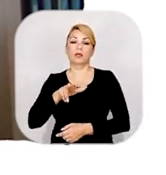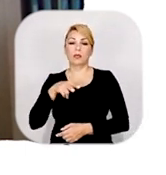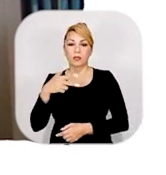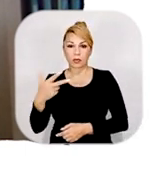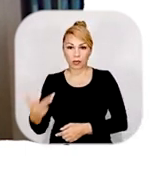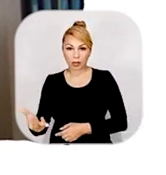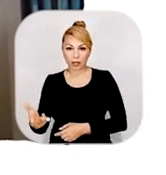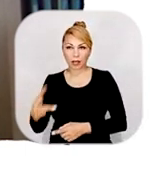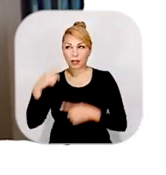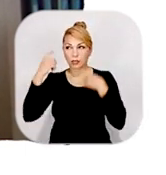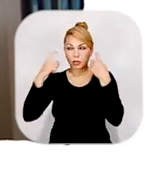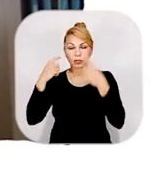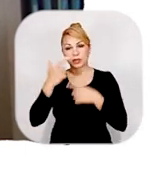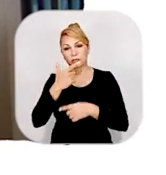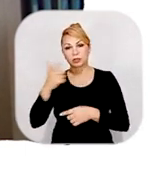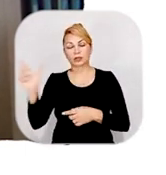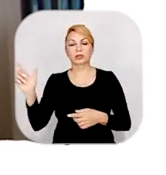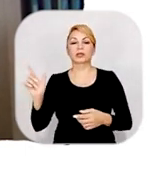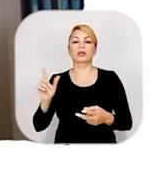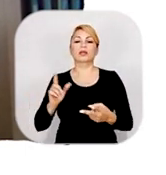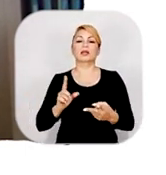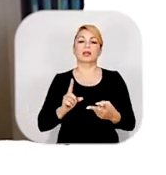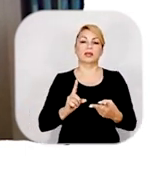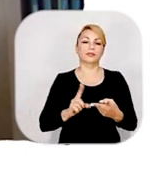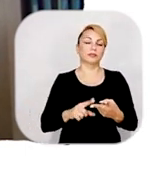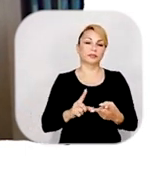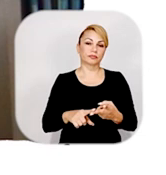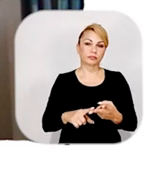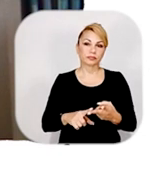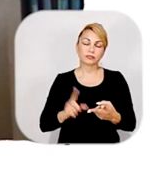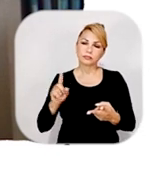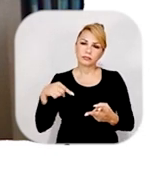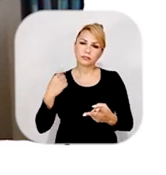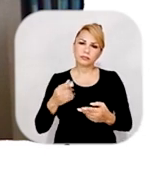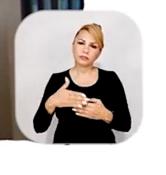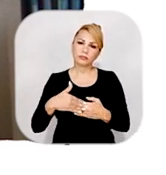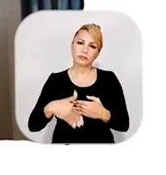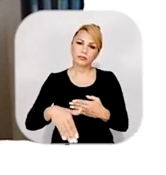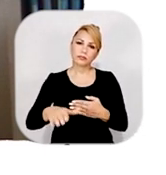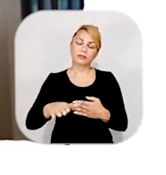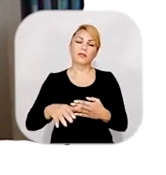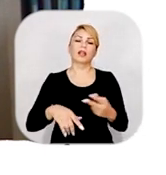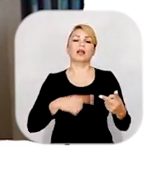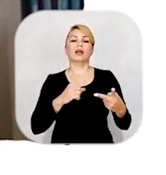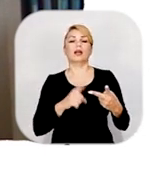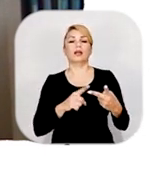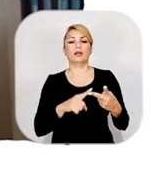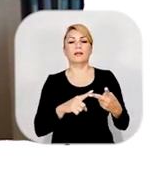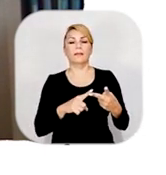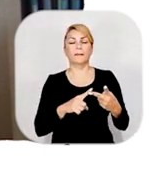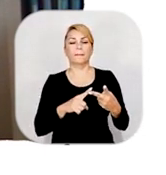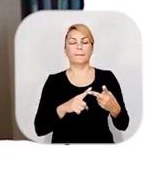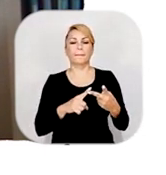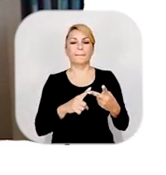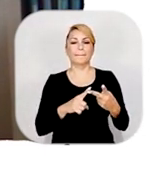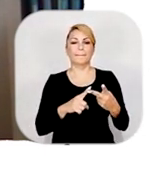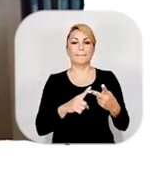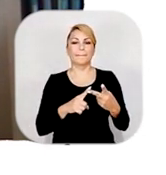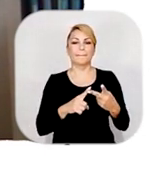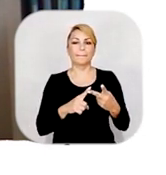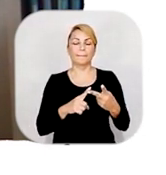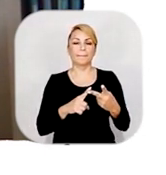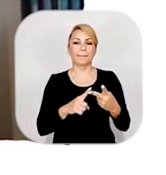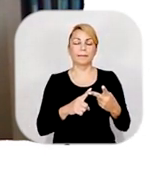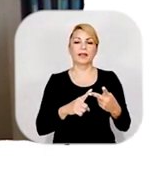colocar também essa trajetória do acervo, como isso chegou aos nossos dias. E no volume 2 são